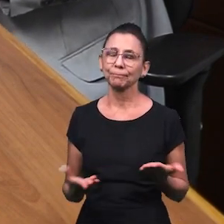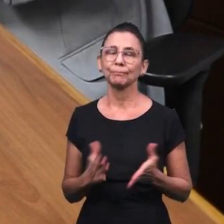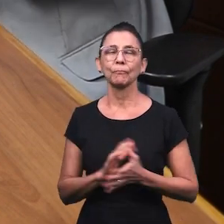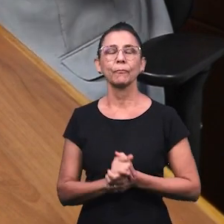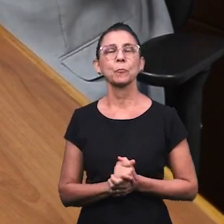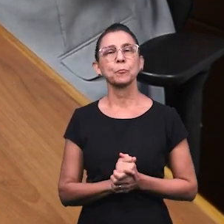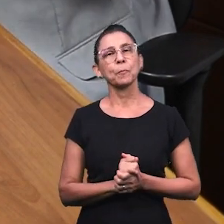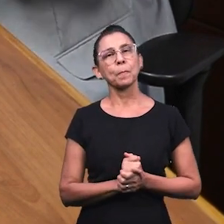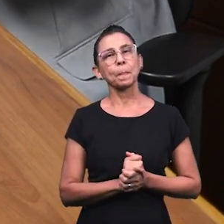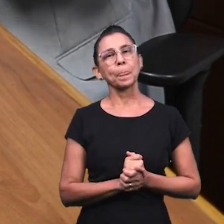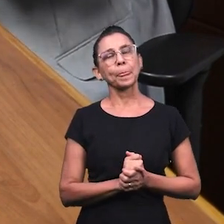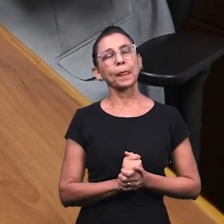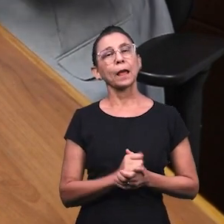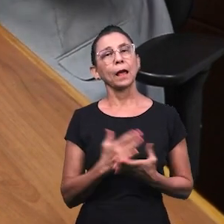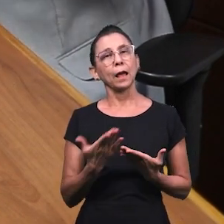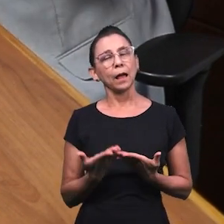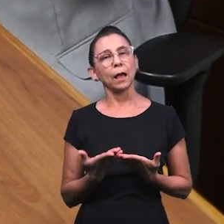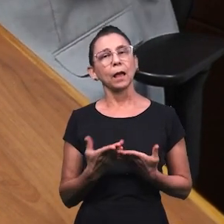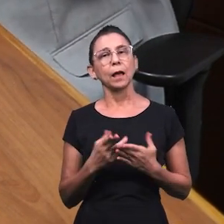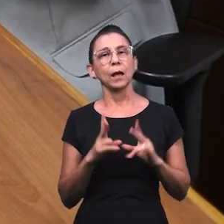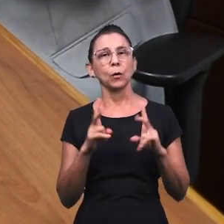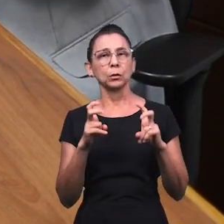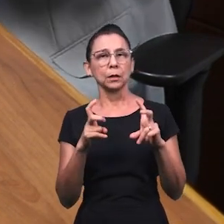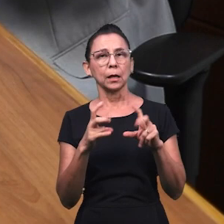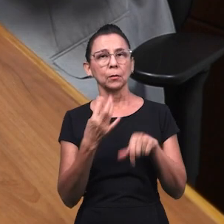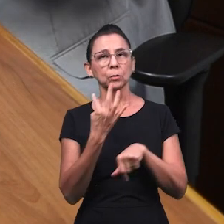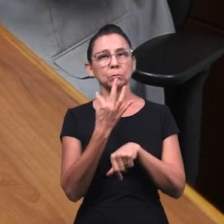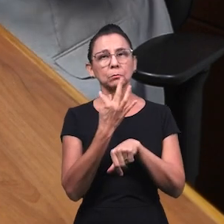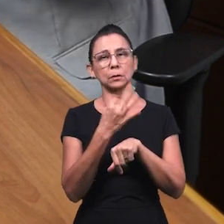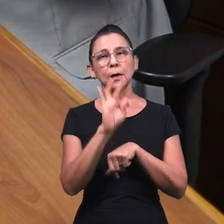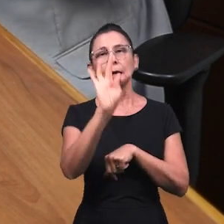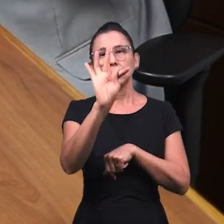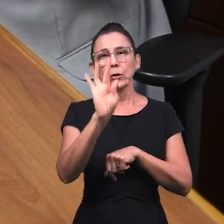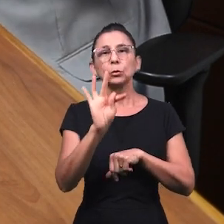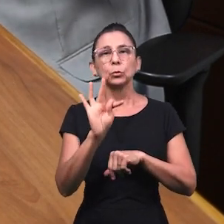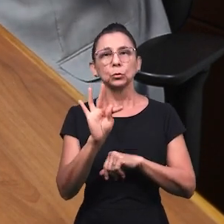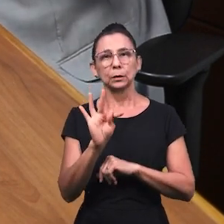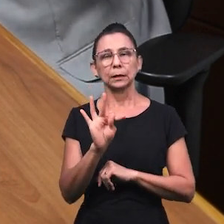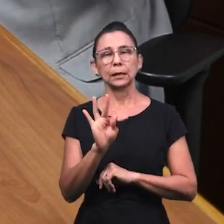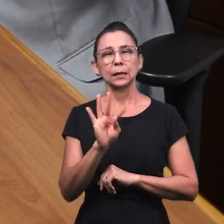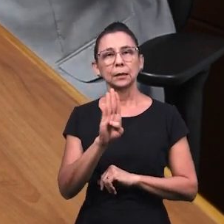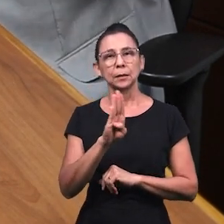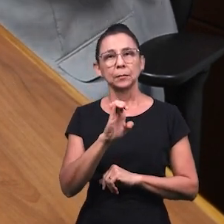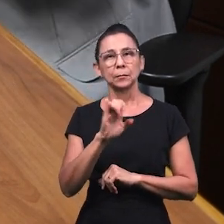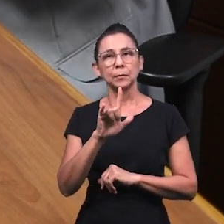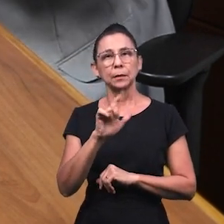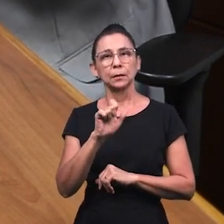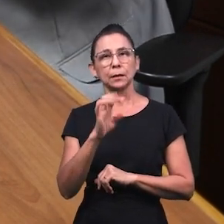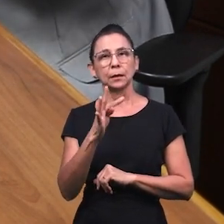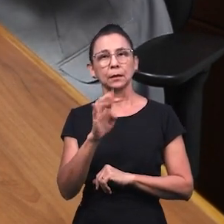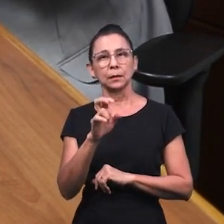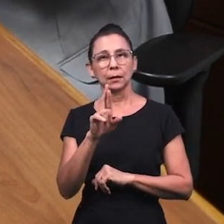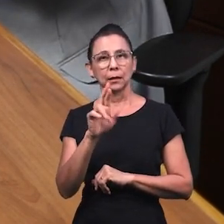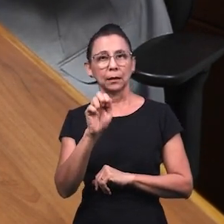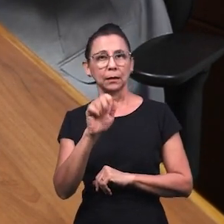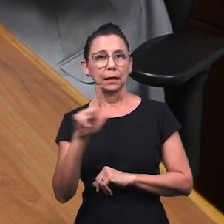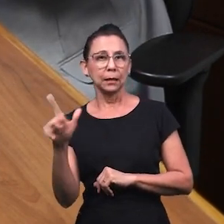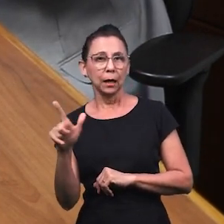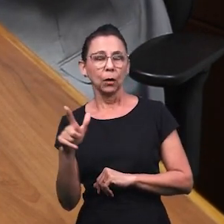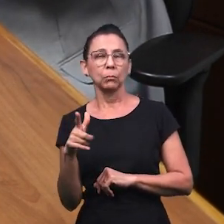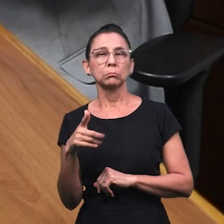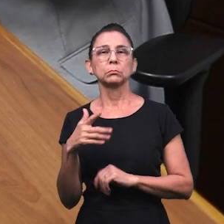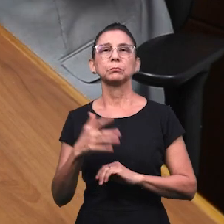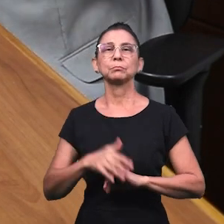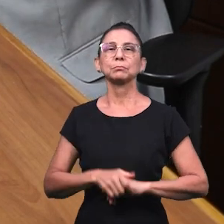técnico do que ele tem, né, daquilo que ele traz. Inclusive, ele vai explicar como isso aconteceu na